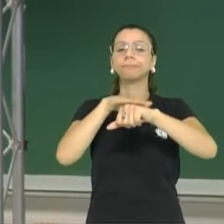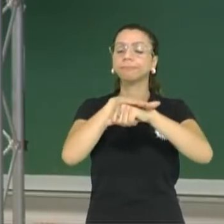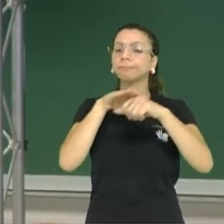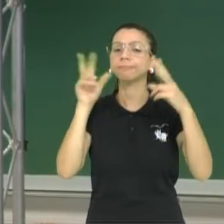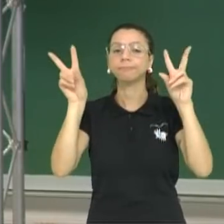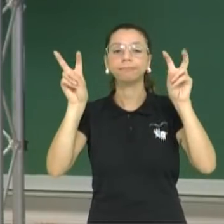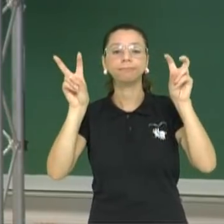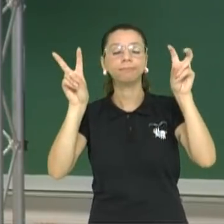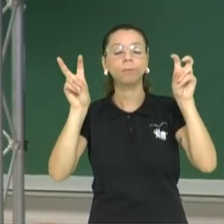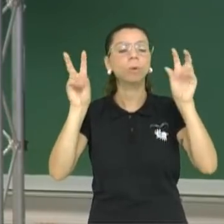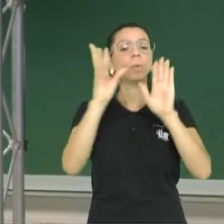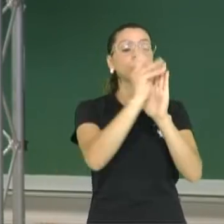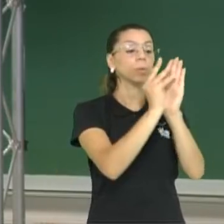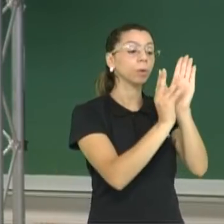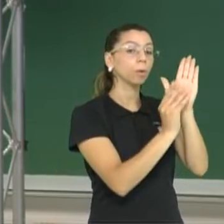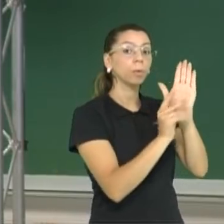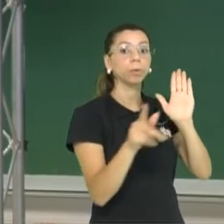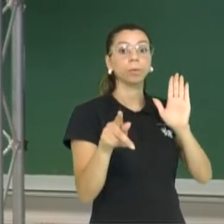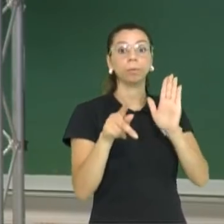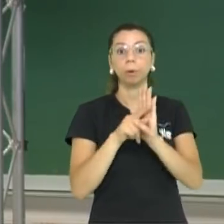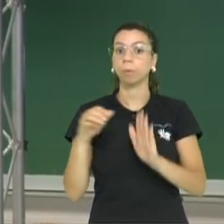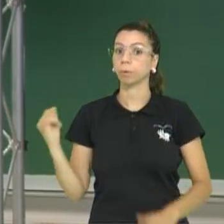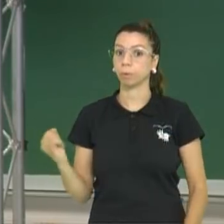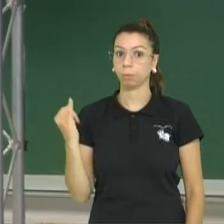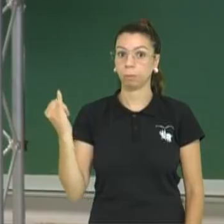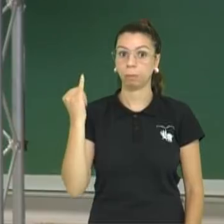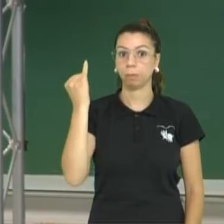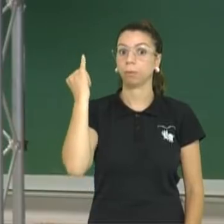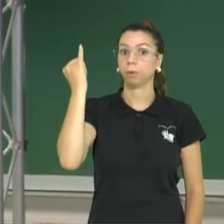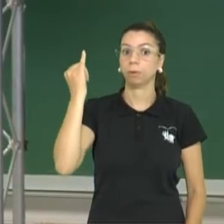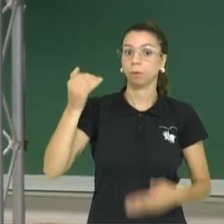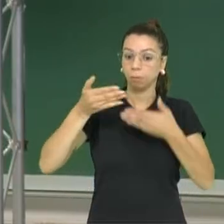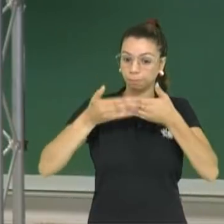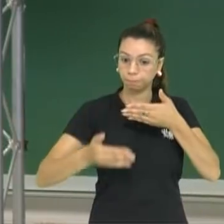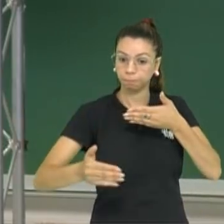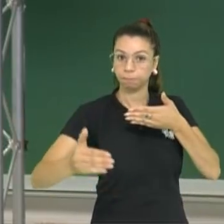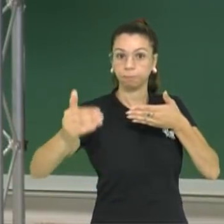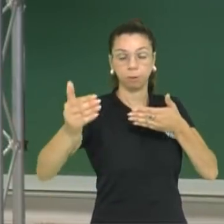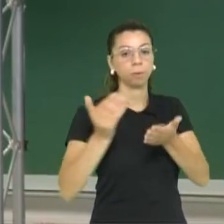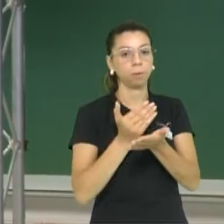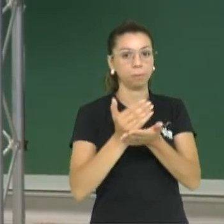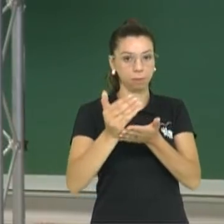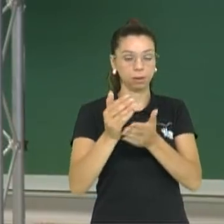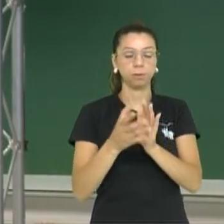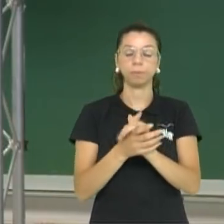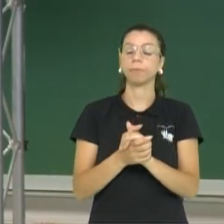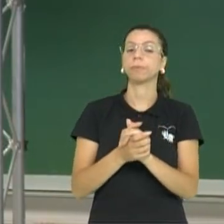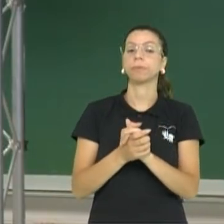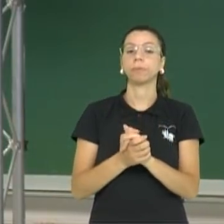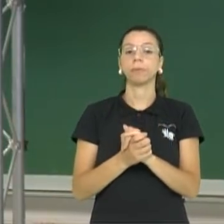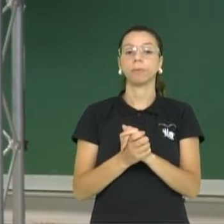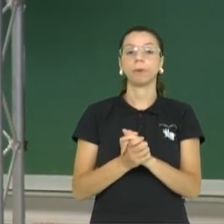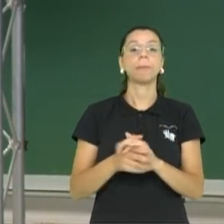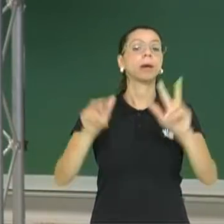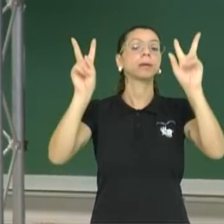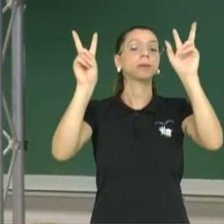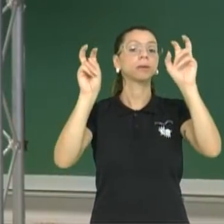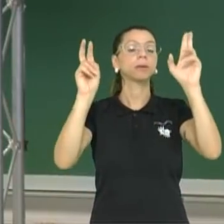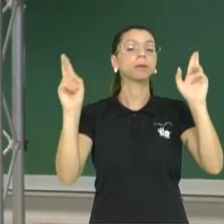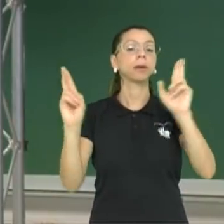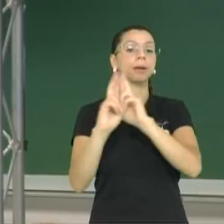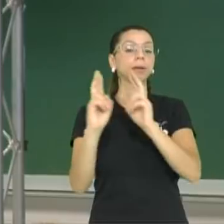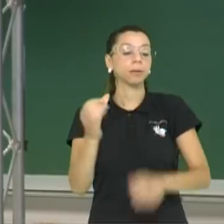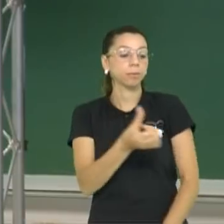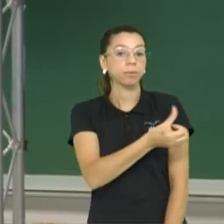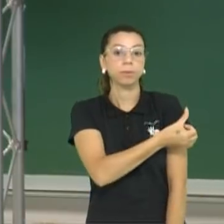assuntos, de conteúdos que são importantes para esse ano que se inicia. Mas assuntos que têm relação com o sexto